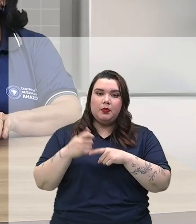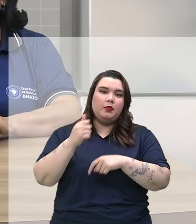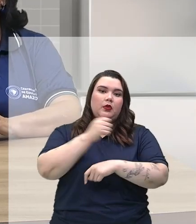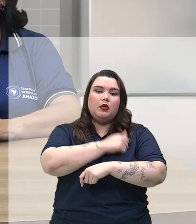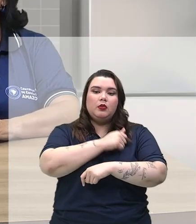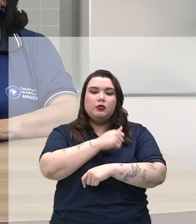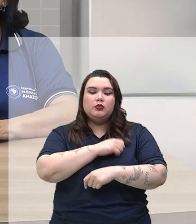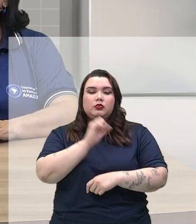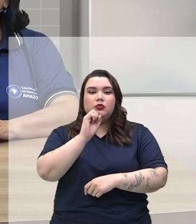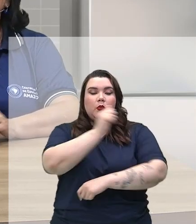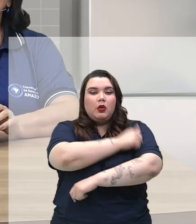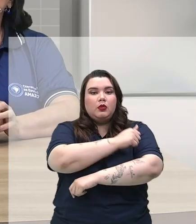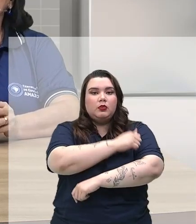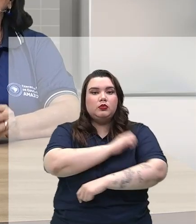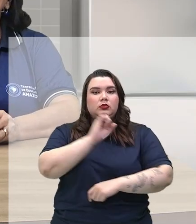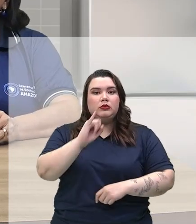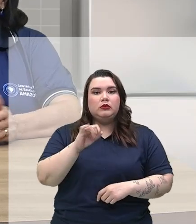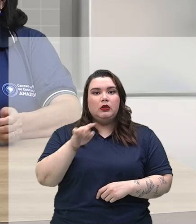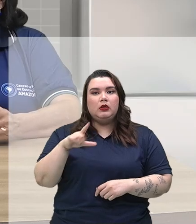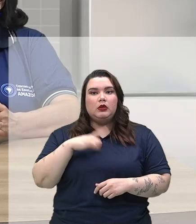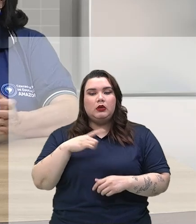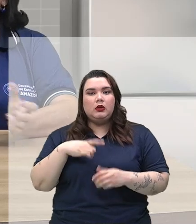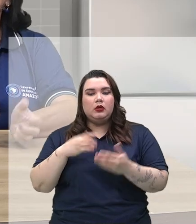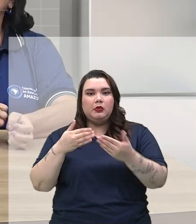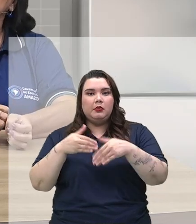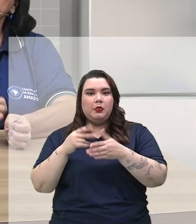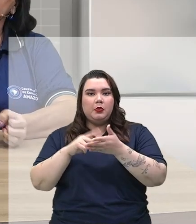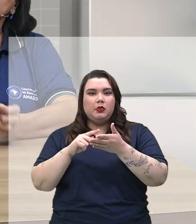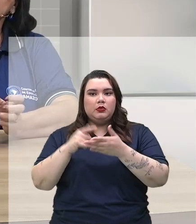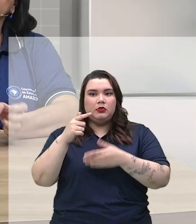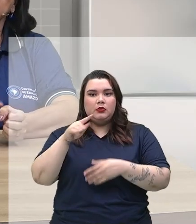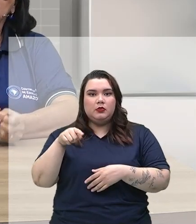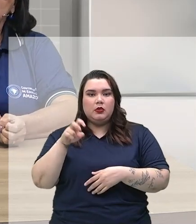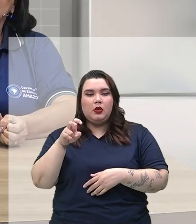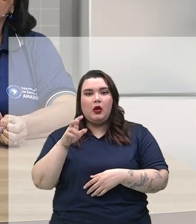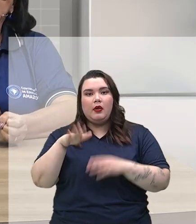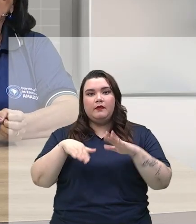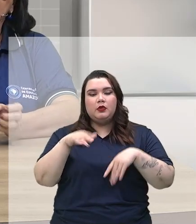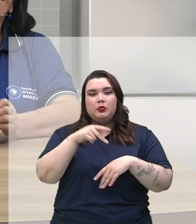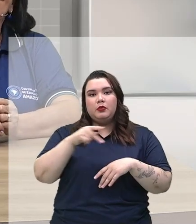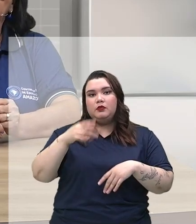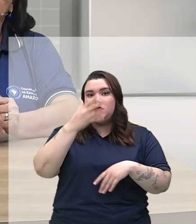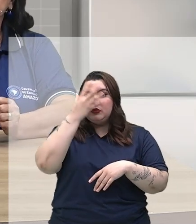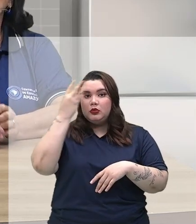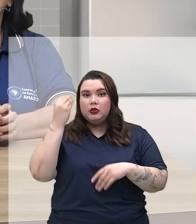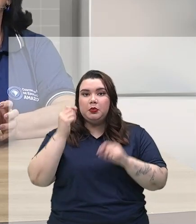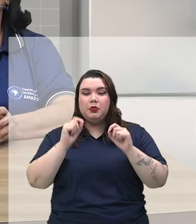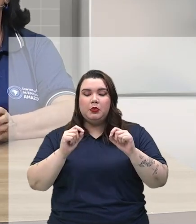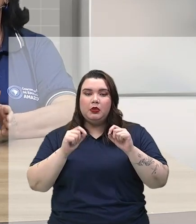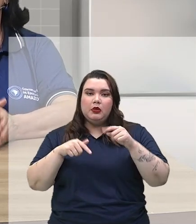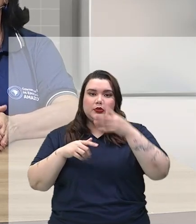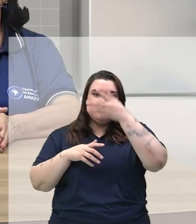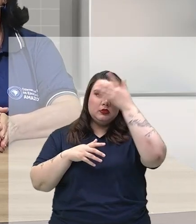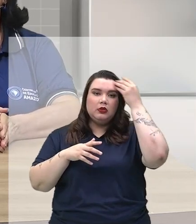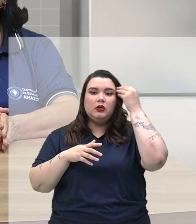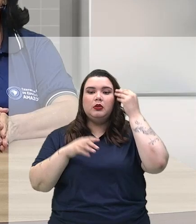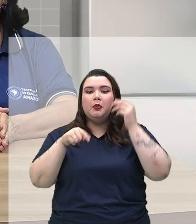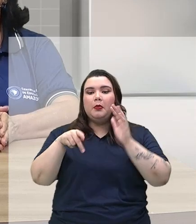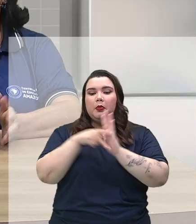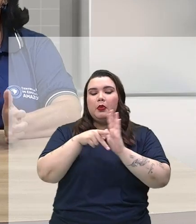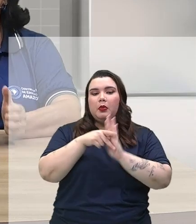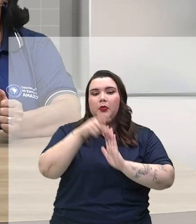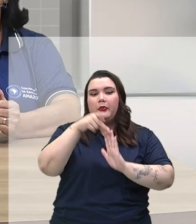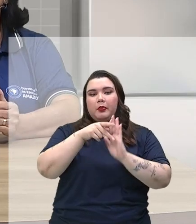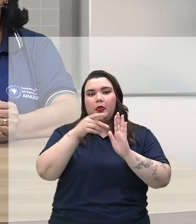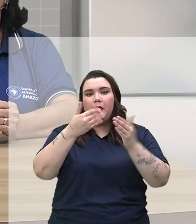tirou 7,5, às vezes o professor se esquece de fazer o somativo das avaliações de habilidades